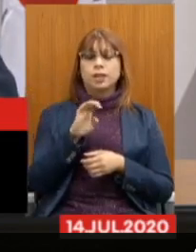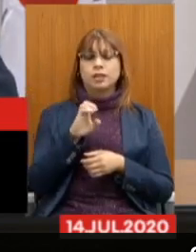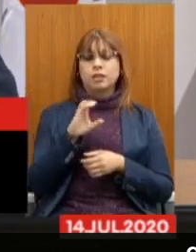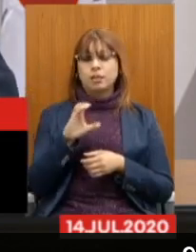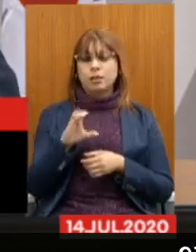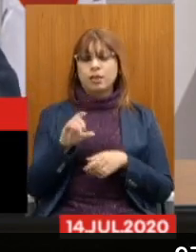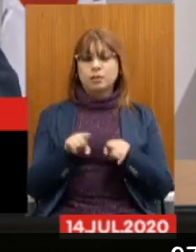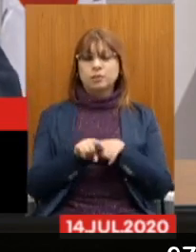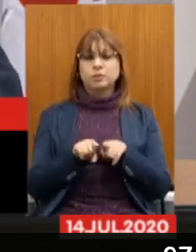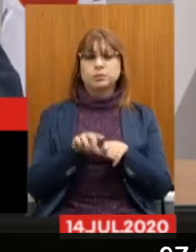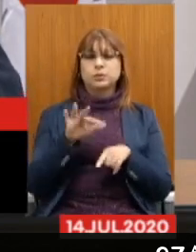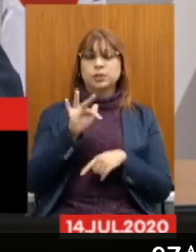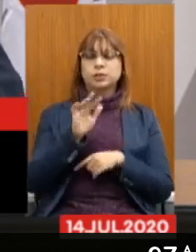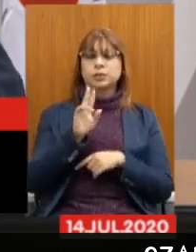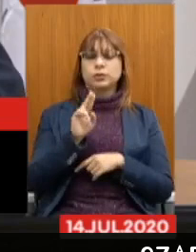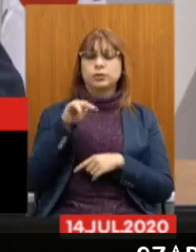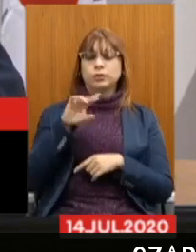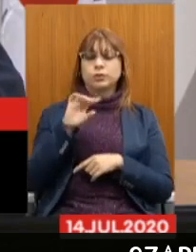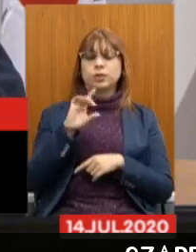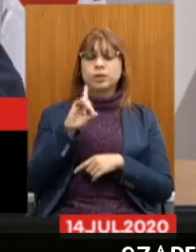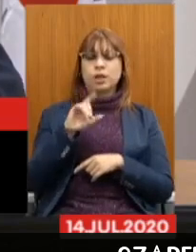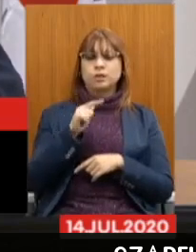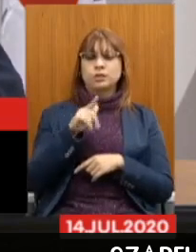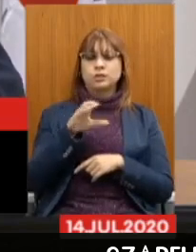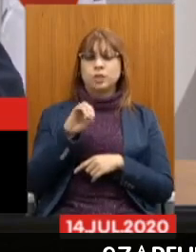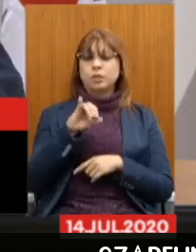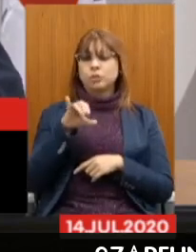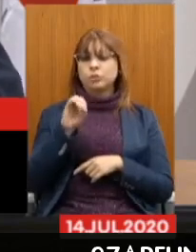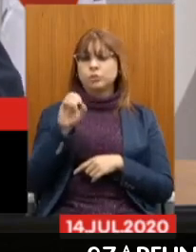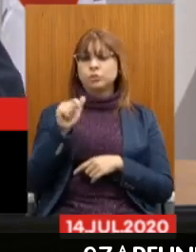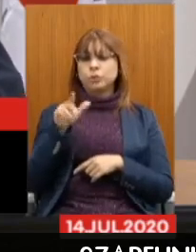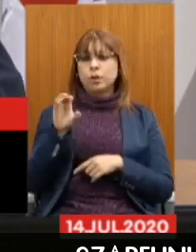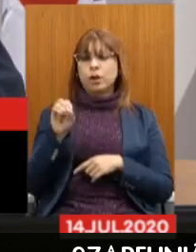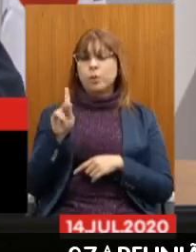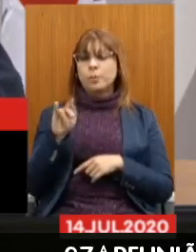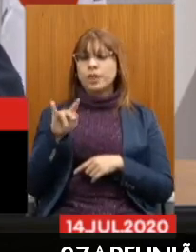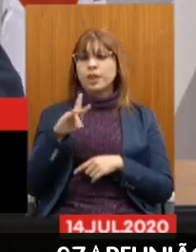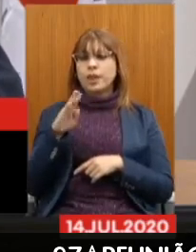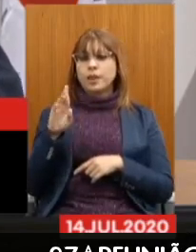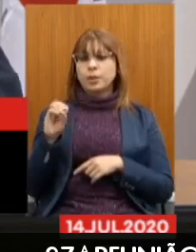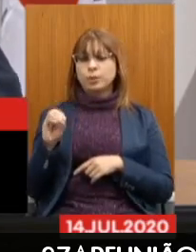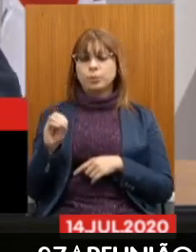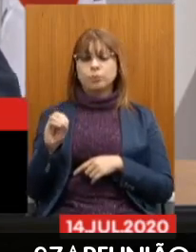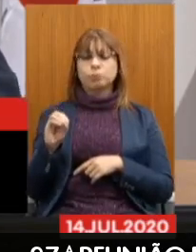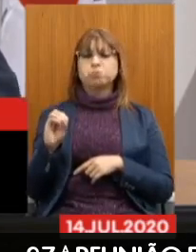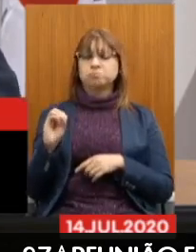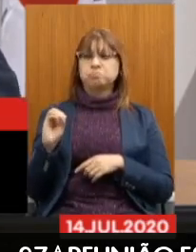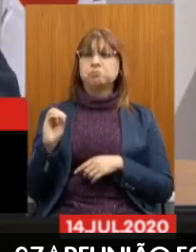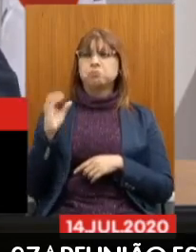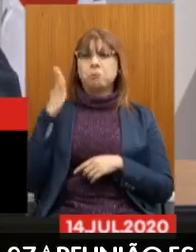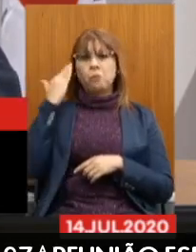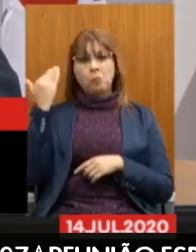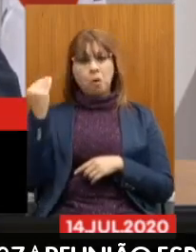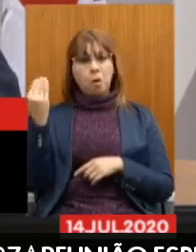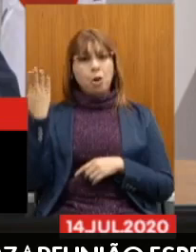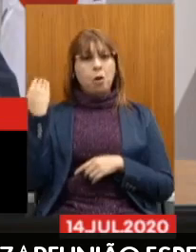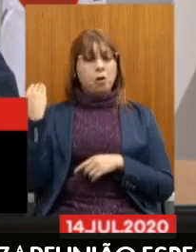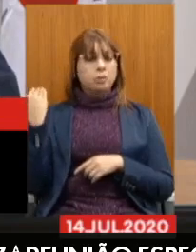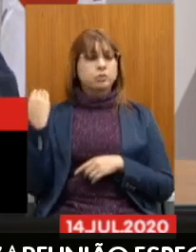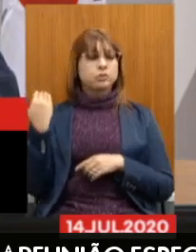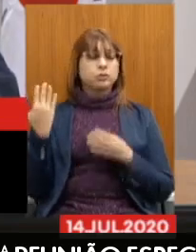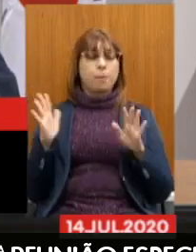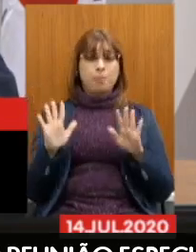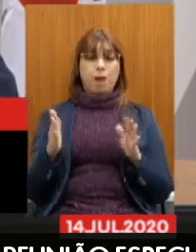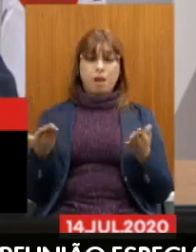Pinheiro, estavam no auge, e hoje eu vejo muita dificuldade,